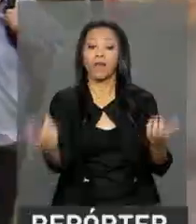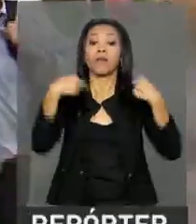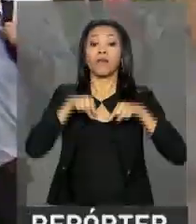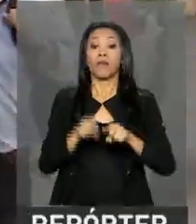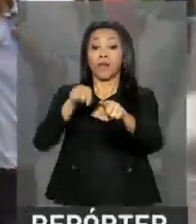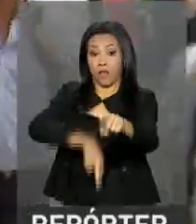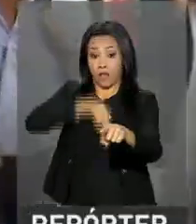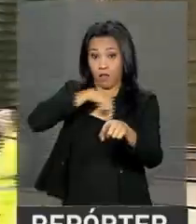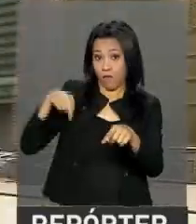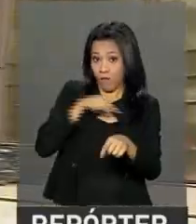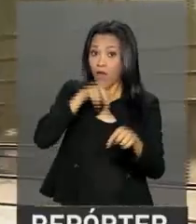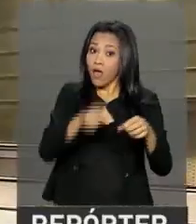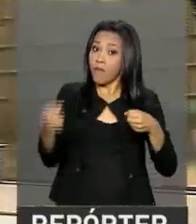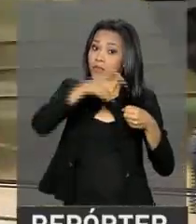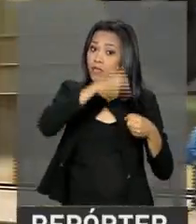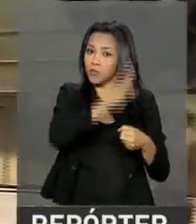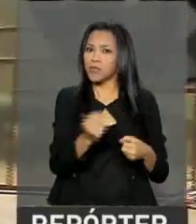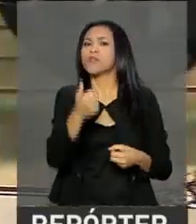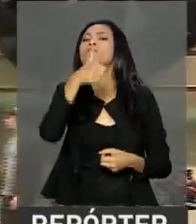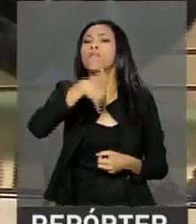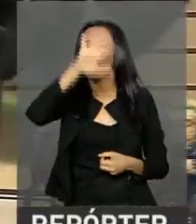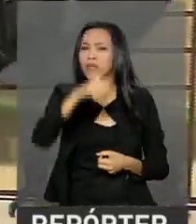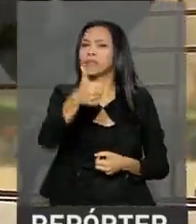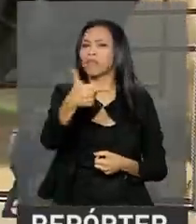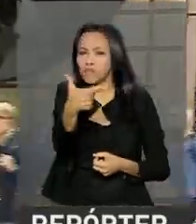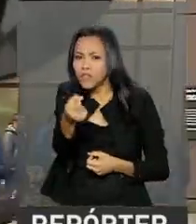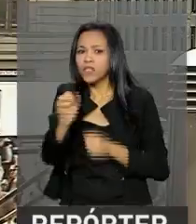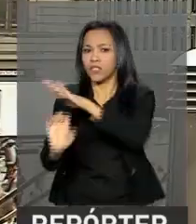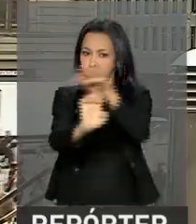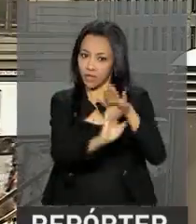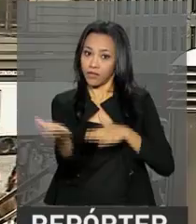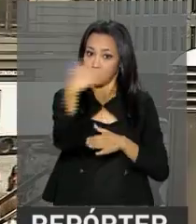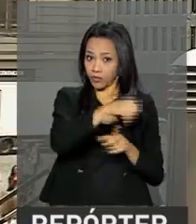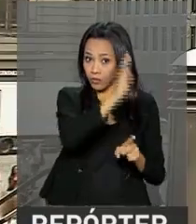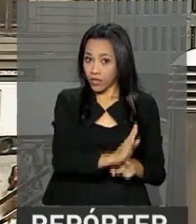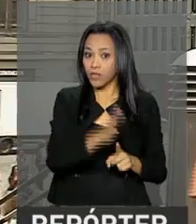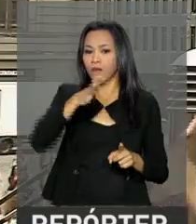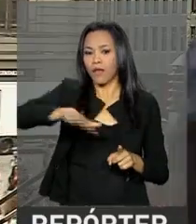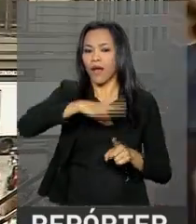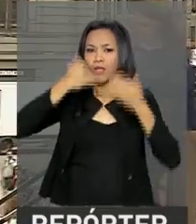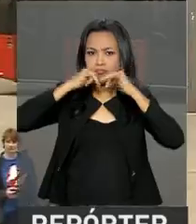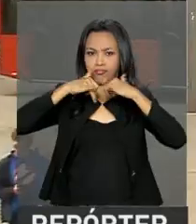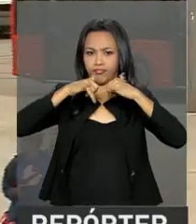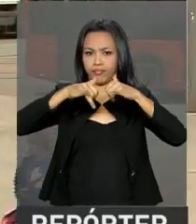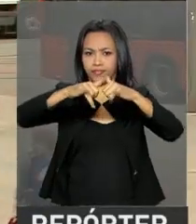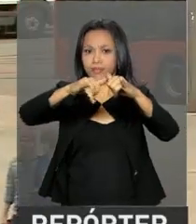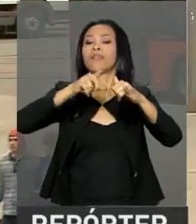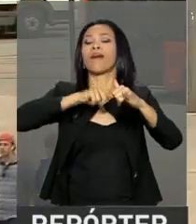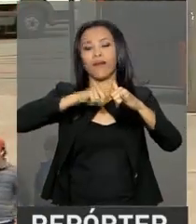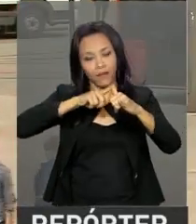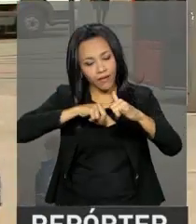parceira do Brasil, com mais de 120 empresas presentes em território brasileiro. O setor energético concentra